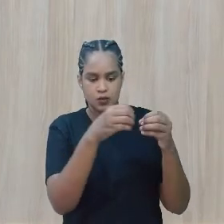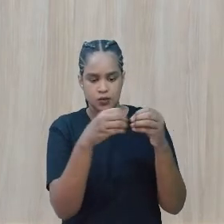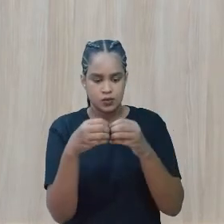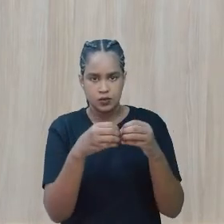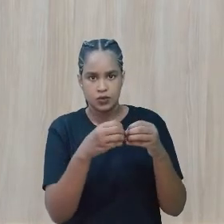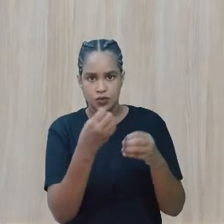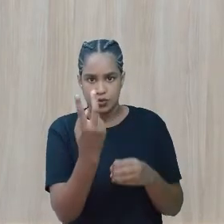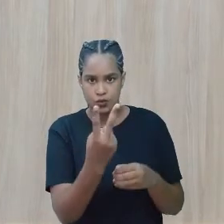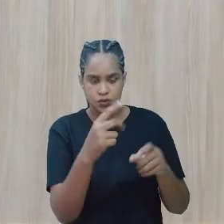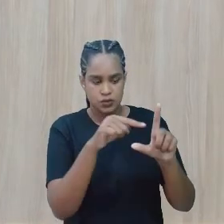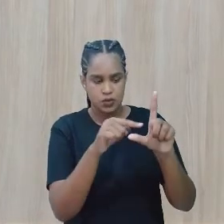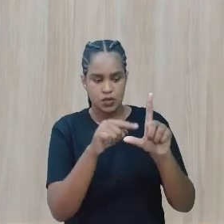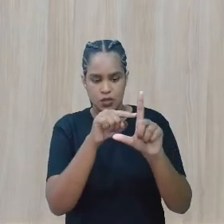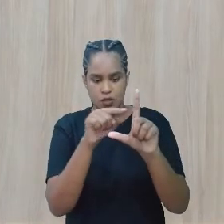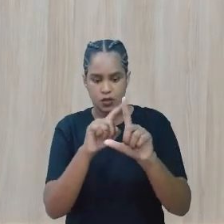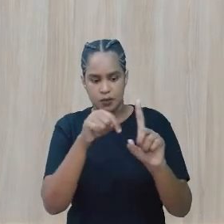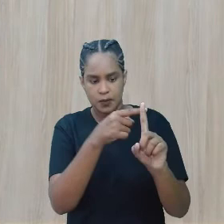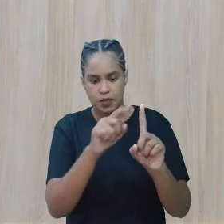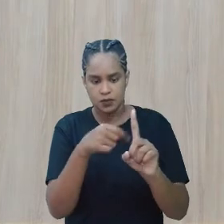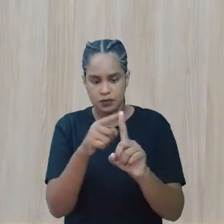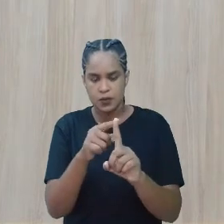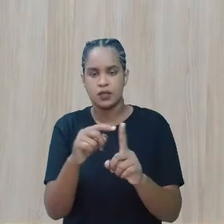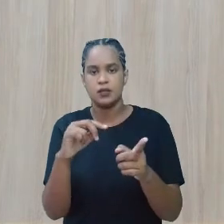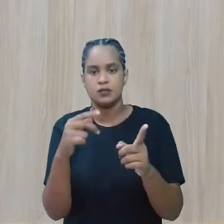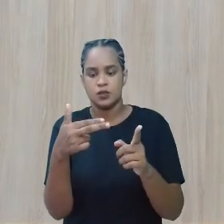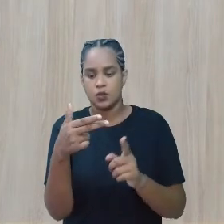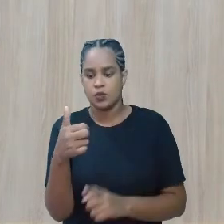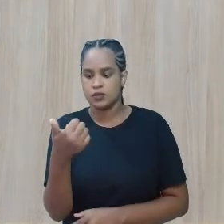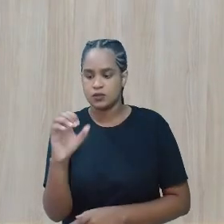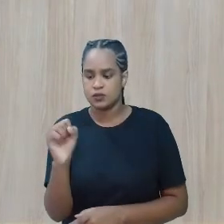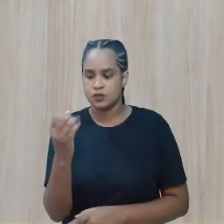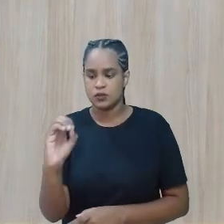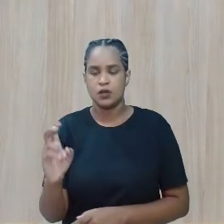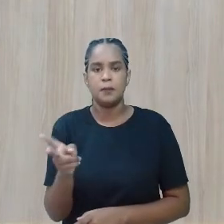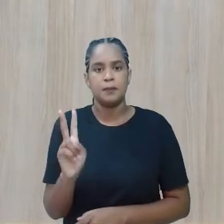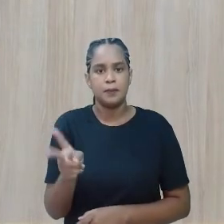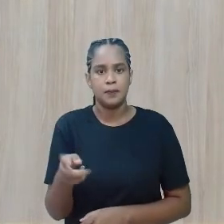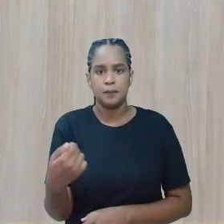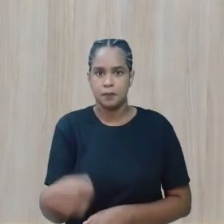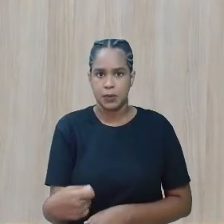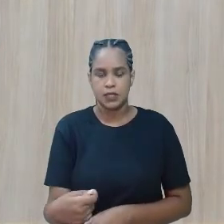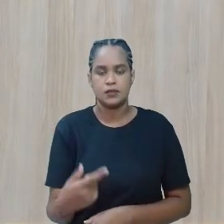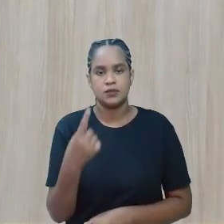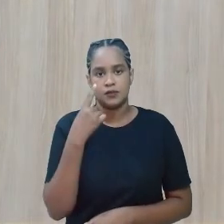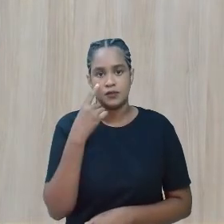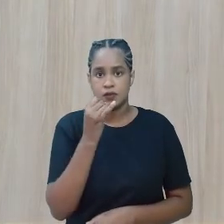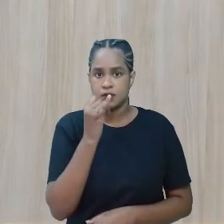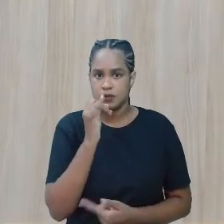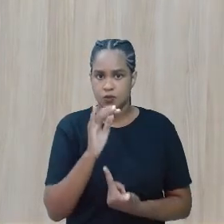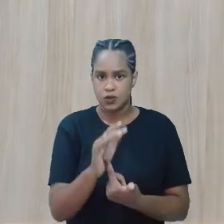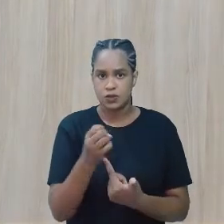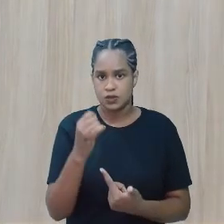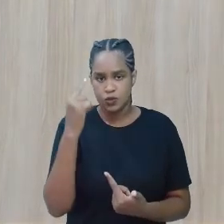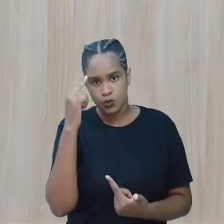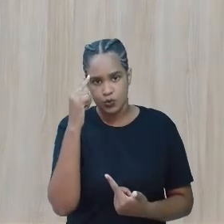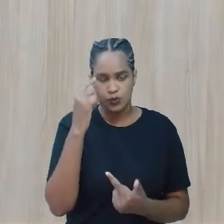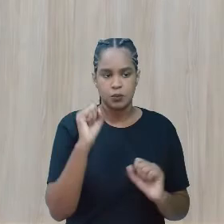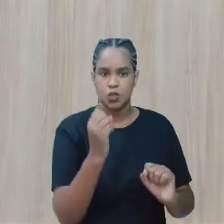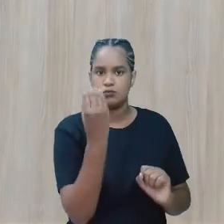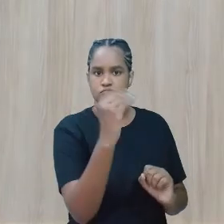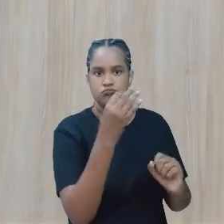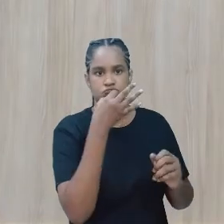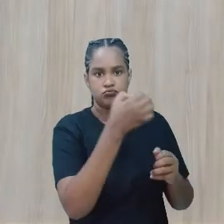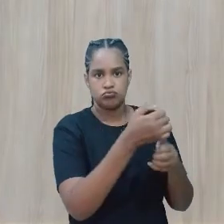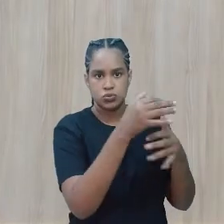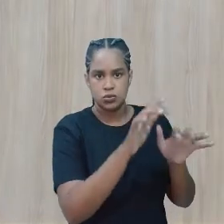soma ela tem que dar igual a 180 graus, tá bom? Então, vamos acompanhar aqui algum exemplo. Qualquer dúvida, fala no chat comigo, tá bom? Então,